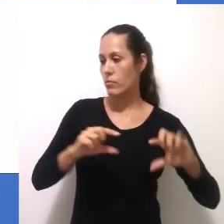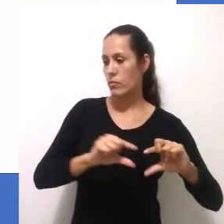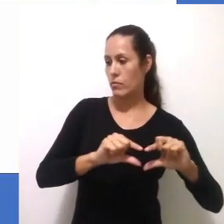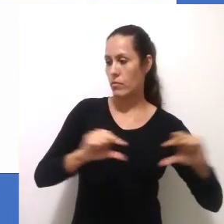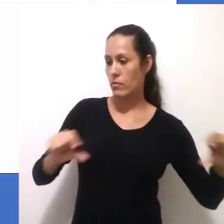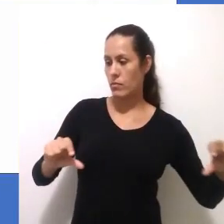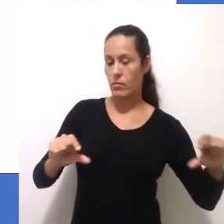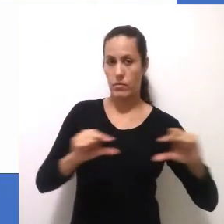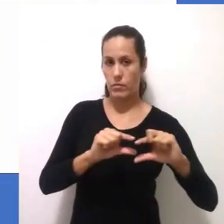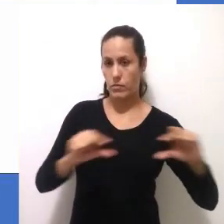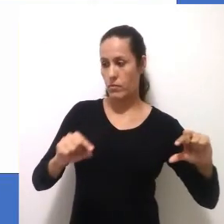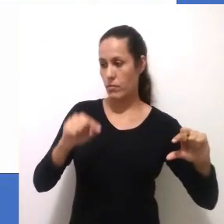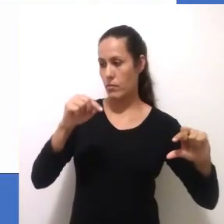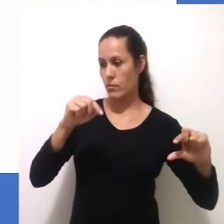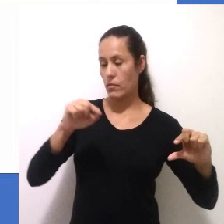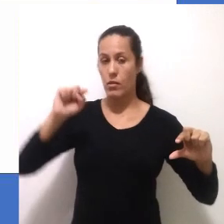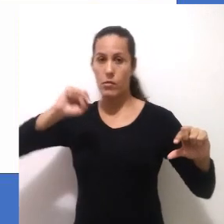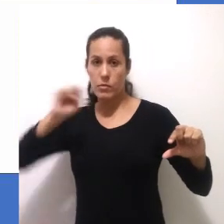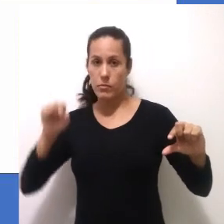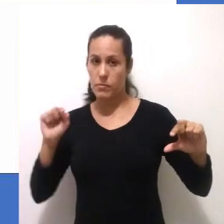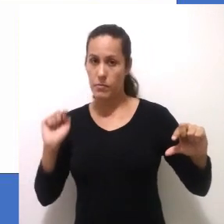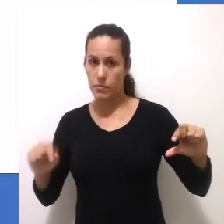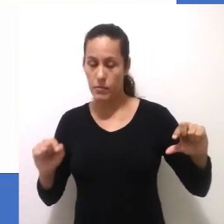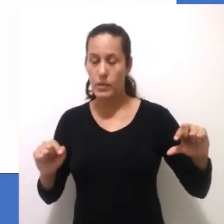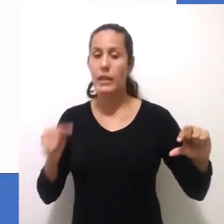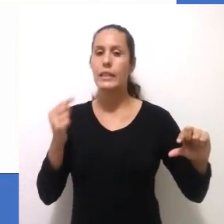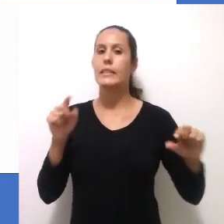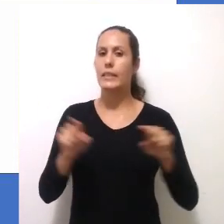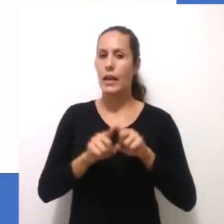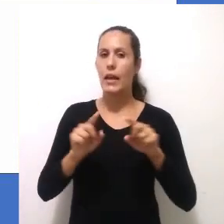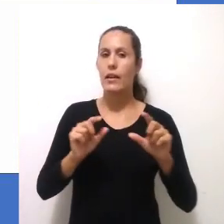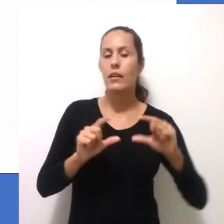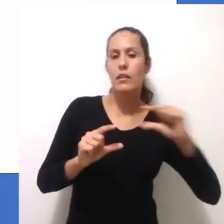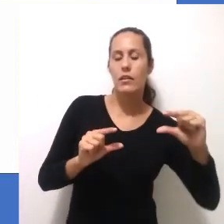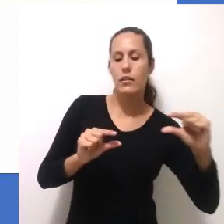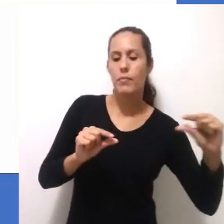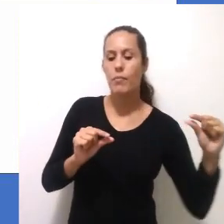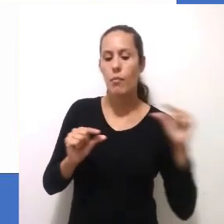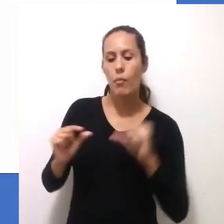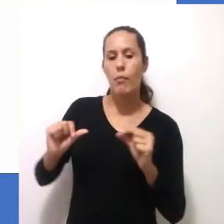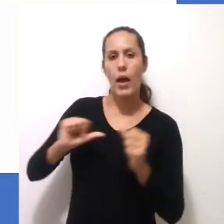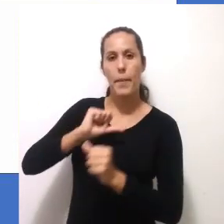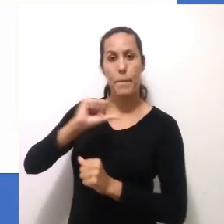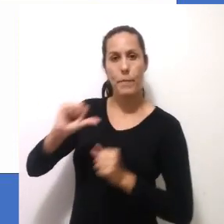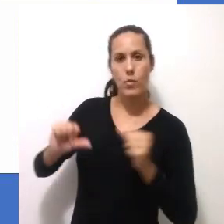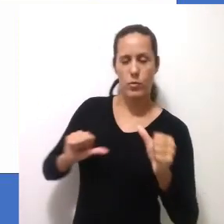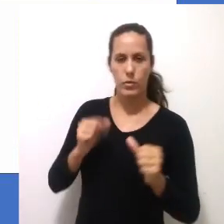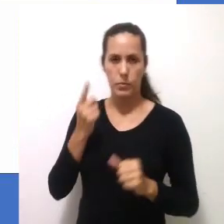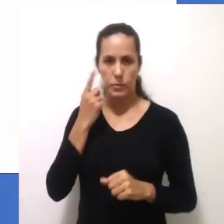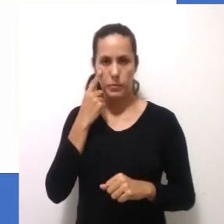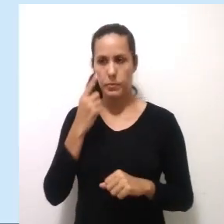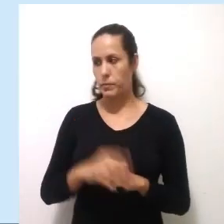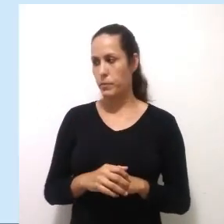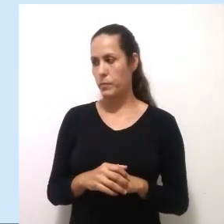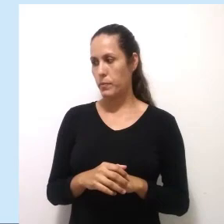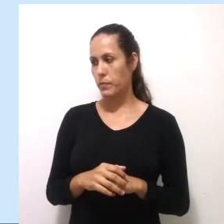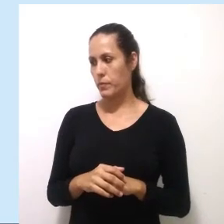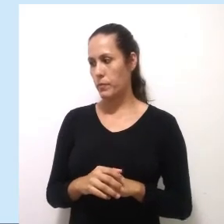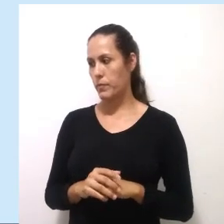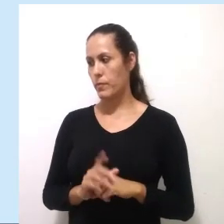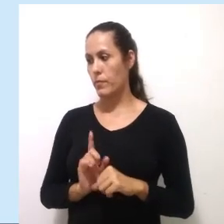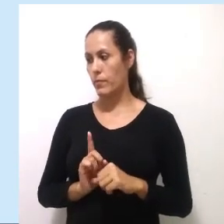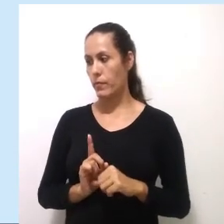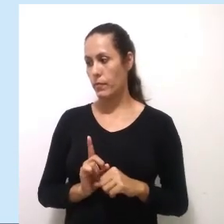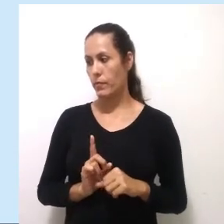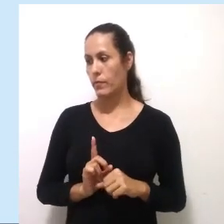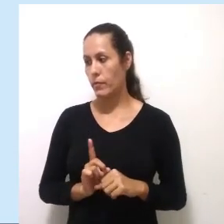vai embaixo, ver a interrogative sentence, que muda a ordem desses termos. Então,